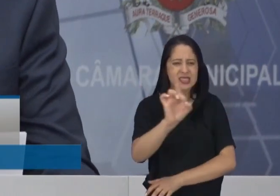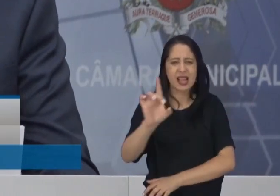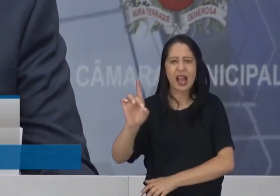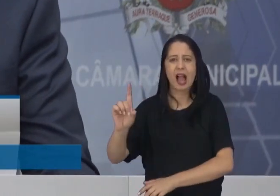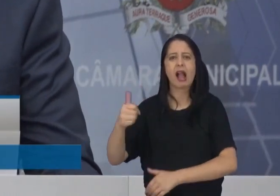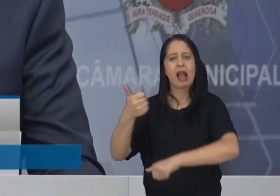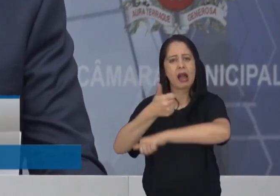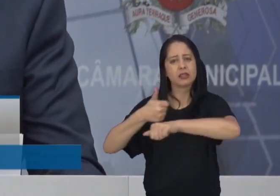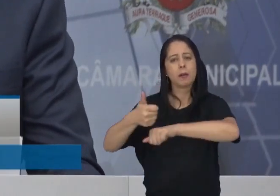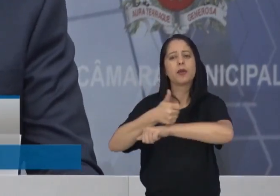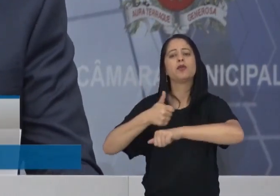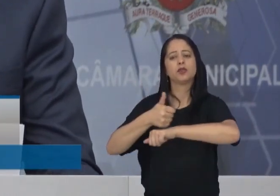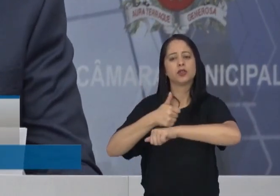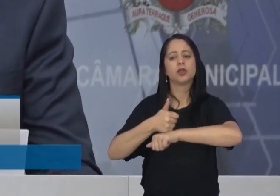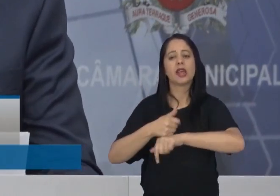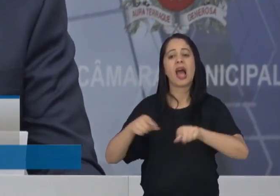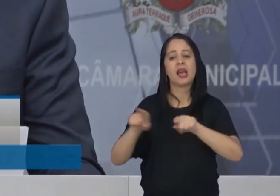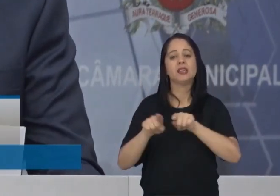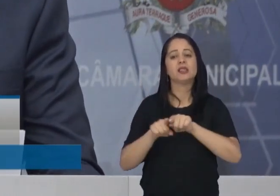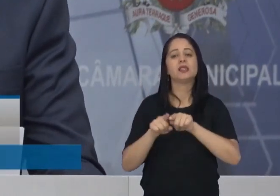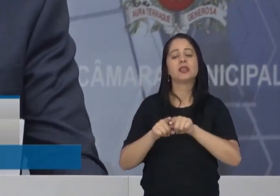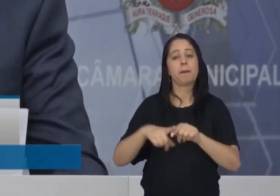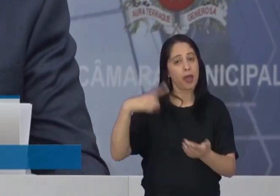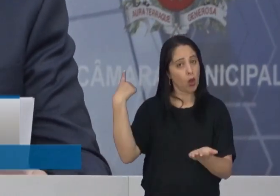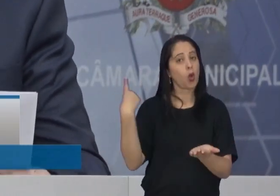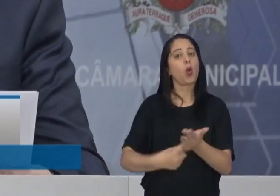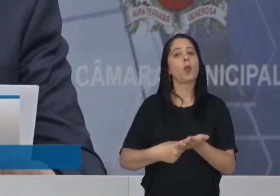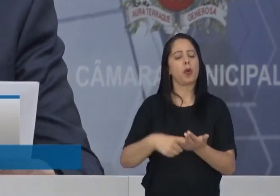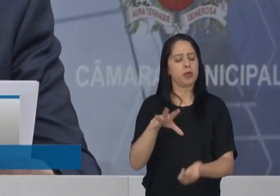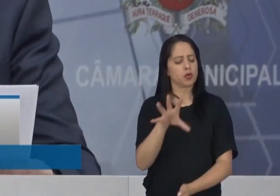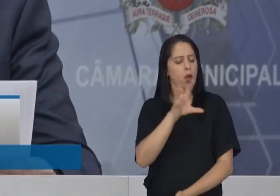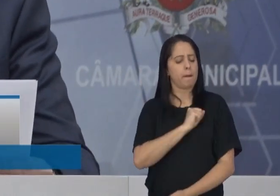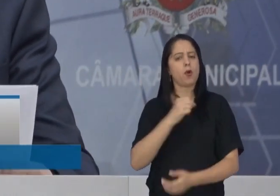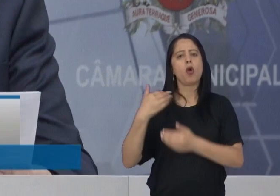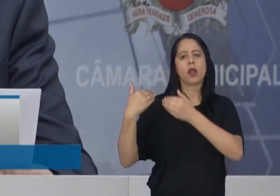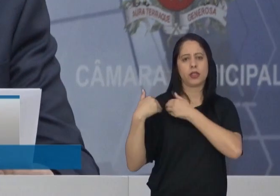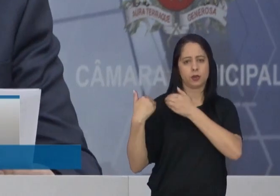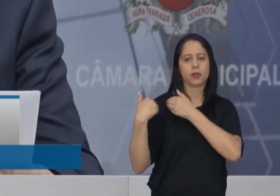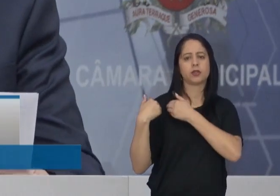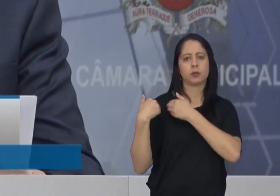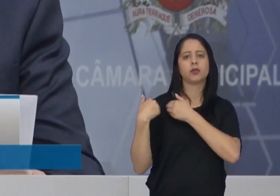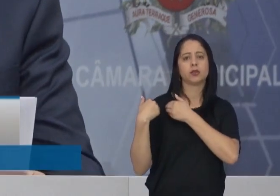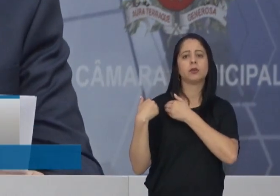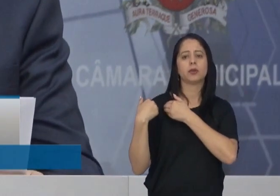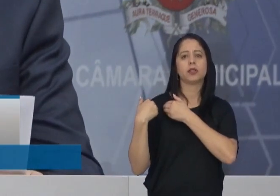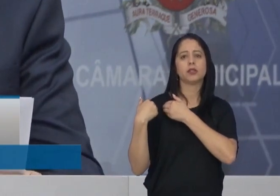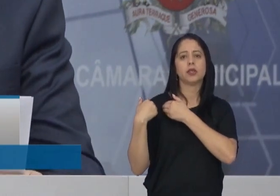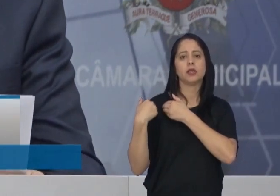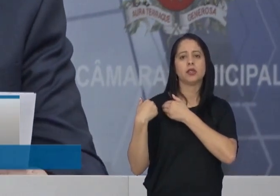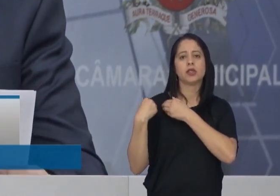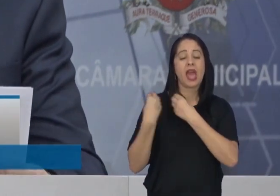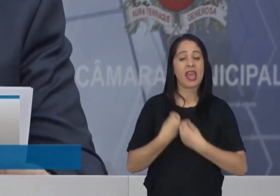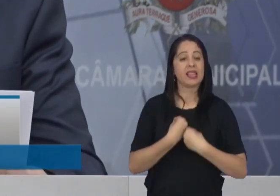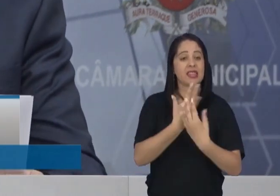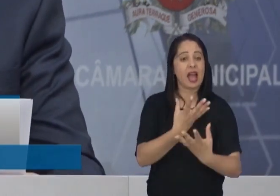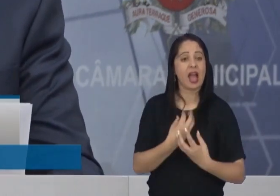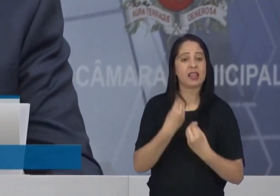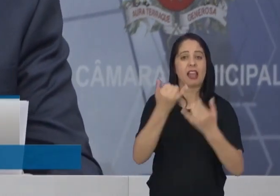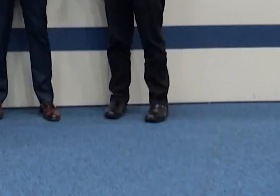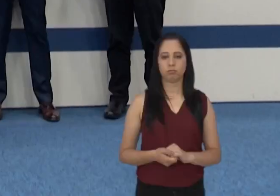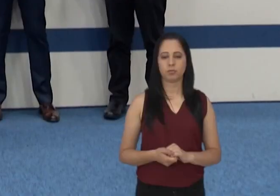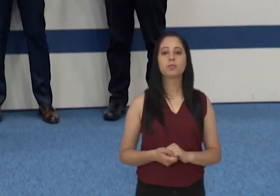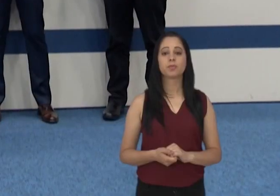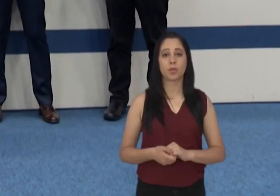nossa região, que também cumprem com amor e responsabilidade o dever de garantir o direito à informação para todos os